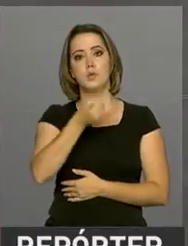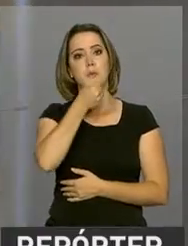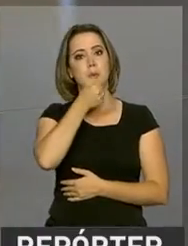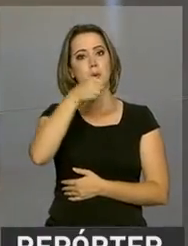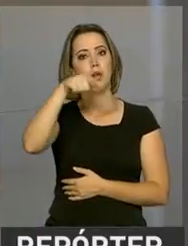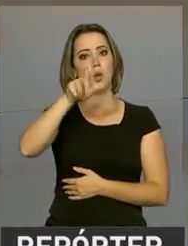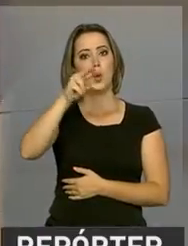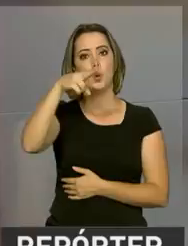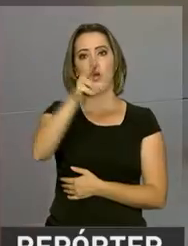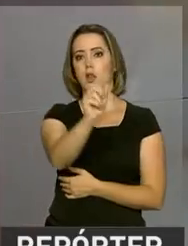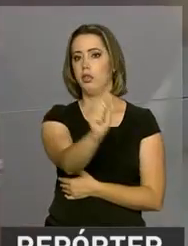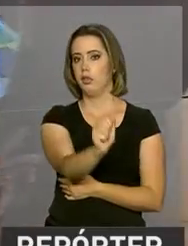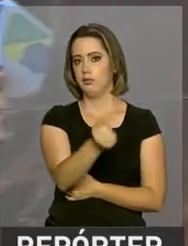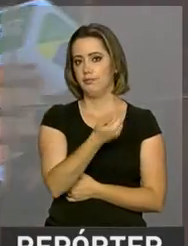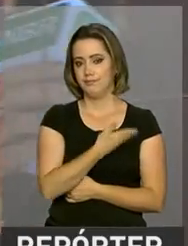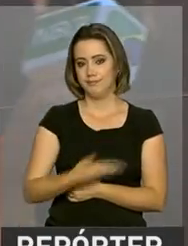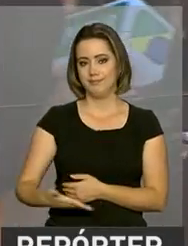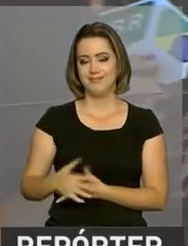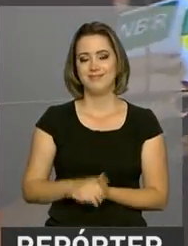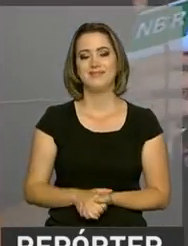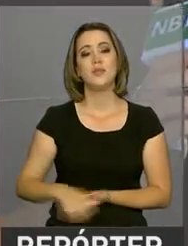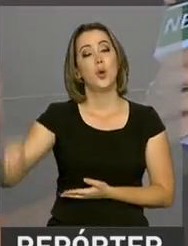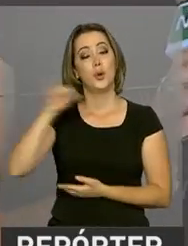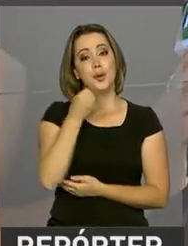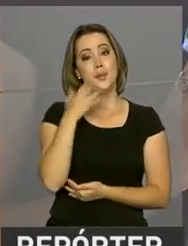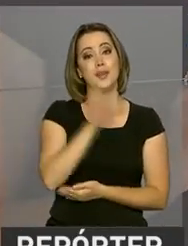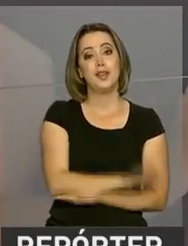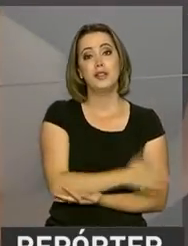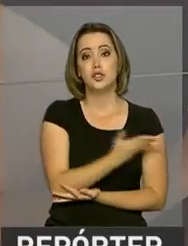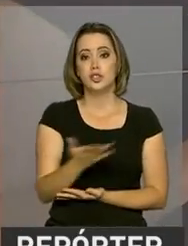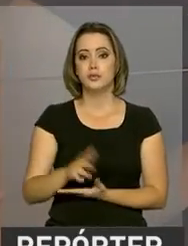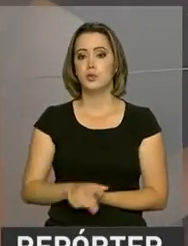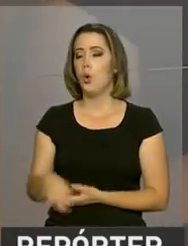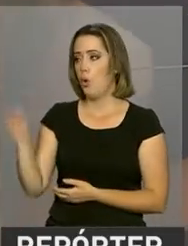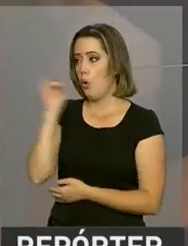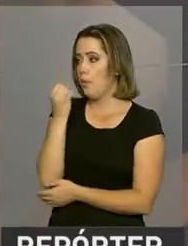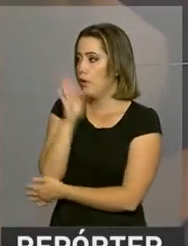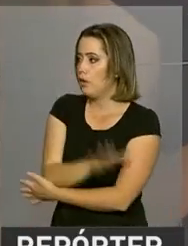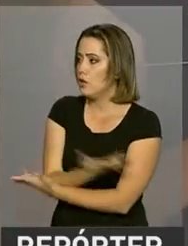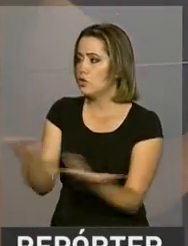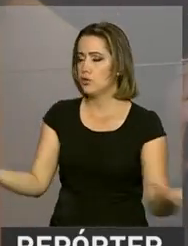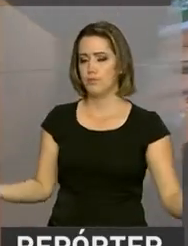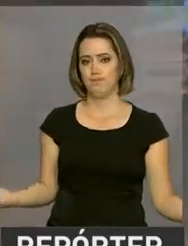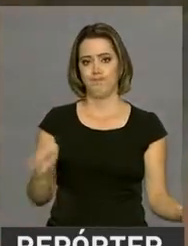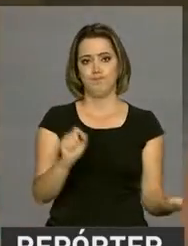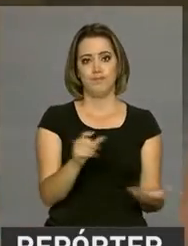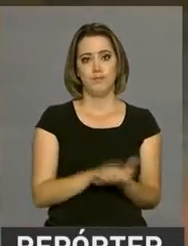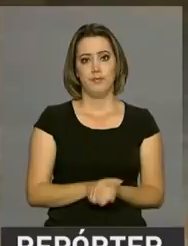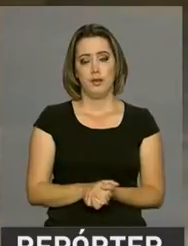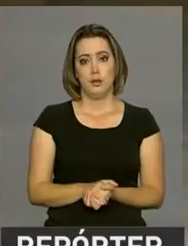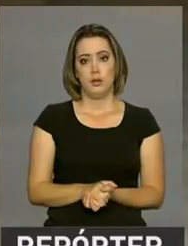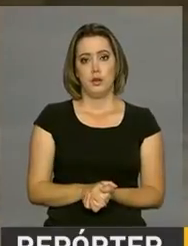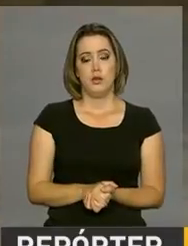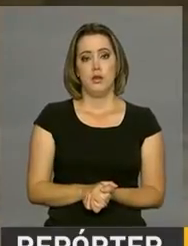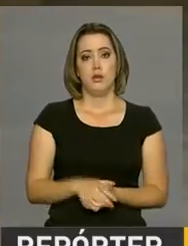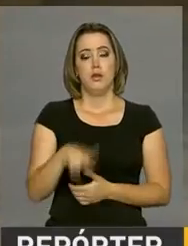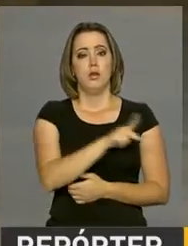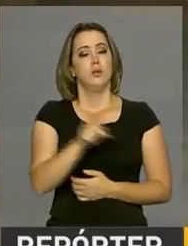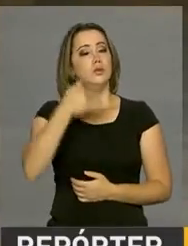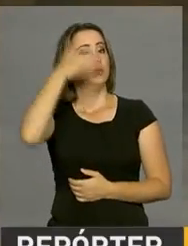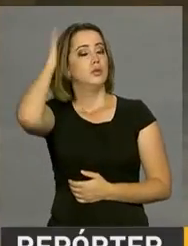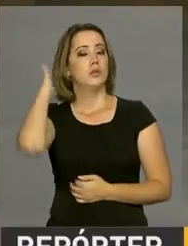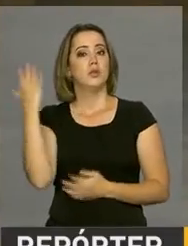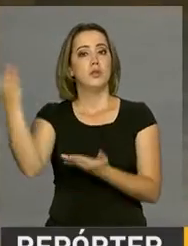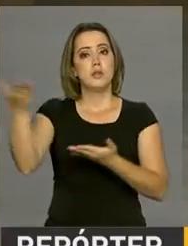repórter luana cara e instalá la luna boa tarde pra você olá roberto boa tarde boa tarde a todos o presidente michel temer